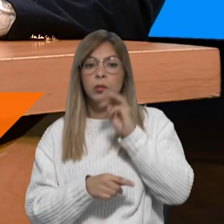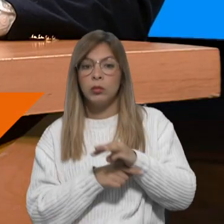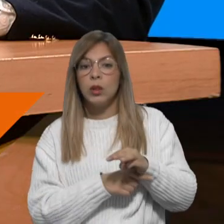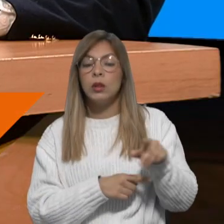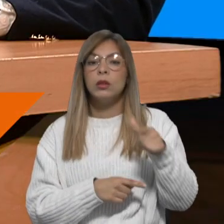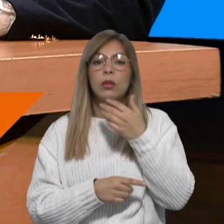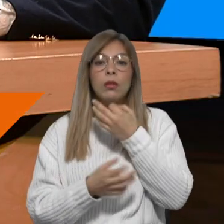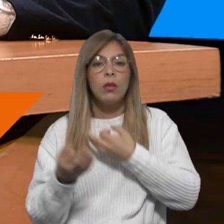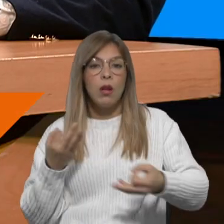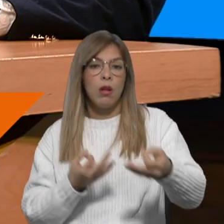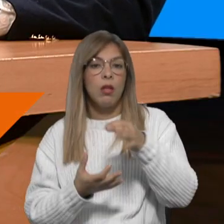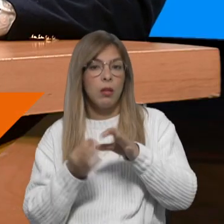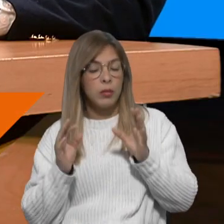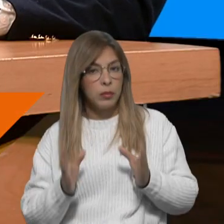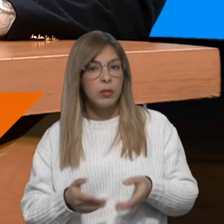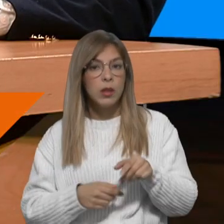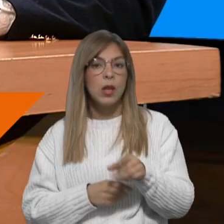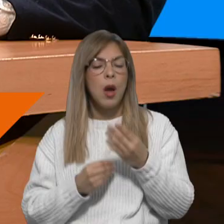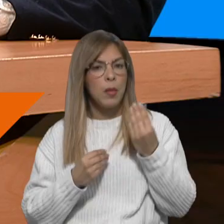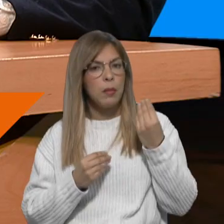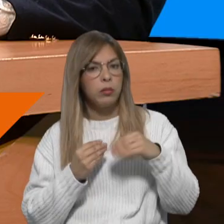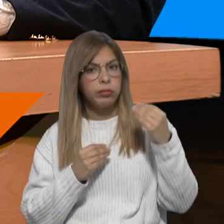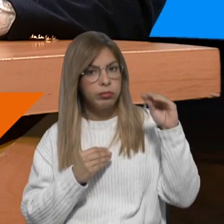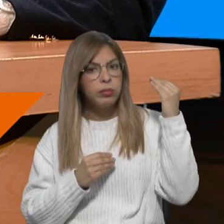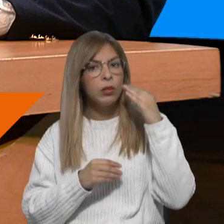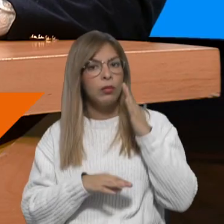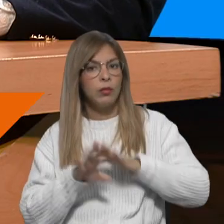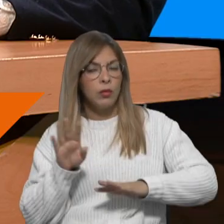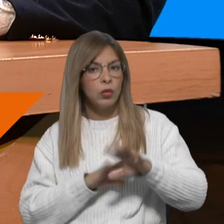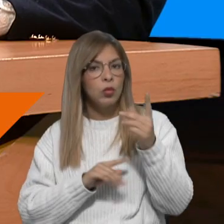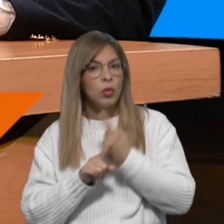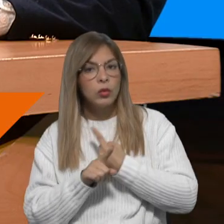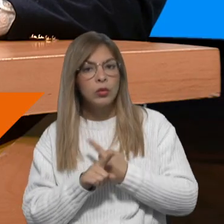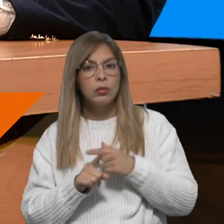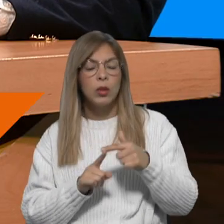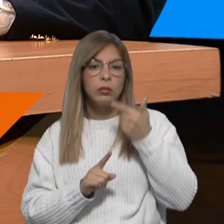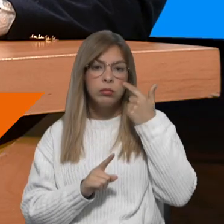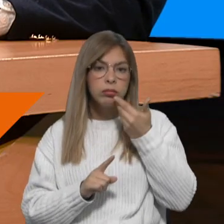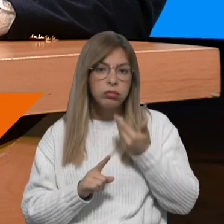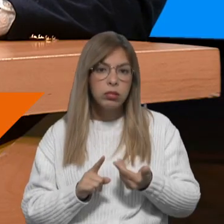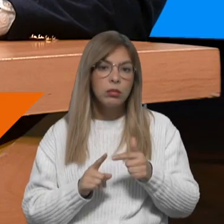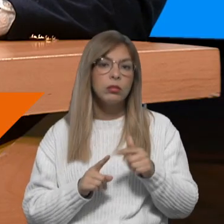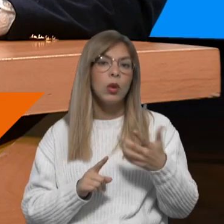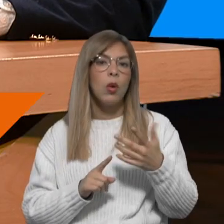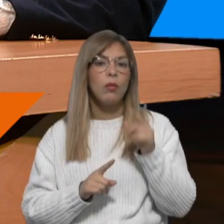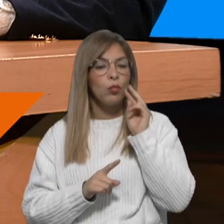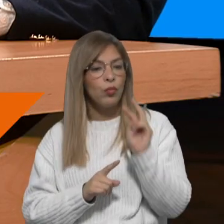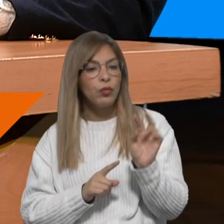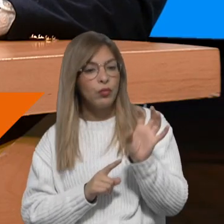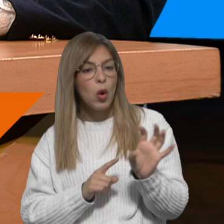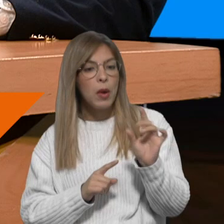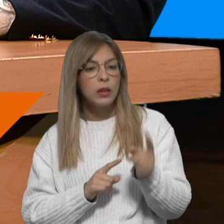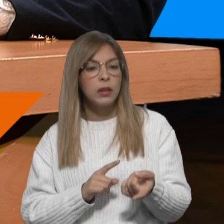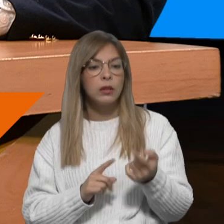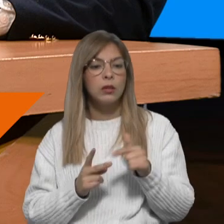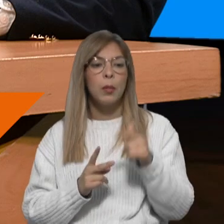aí há imenso para fazer. Nomeadamente no modo como é que se explora, como é que eu percebo melhor aquilo que vejo. Como é que posso pensar